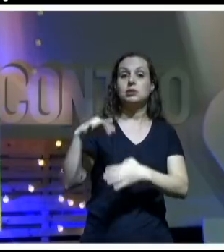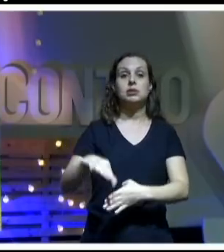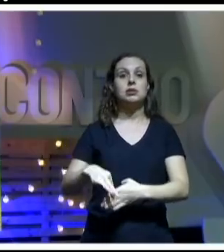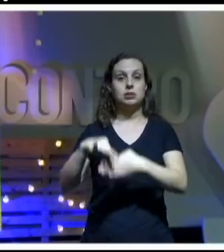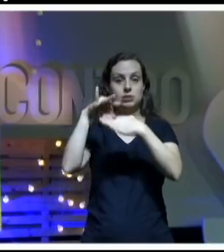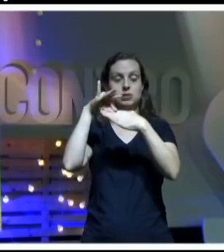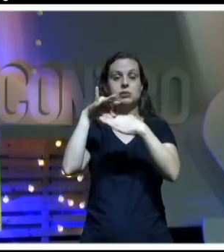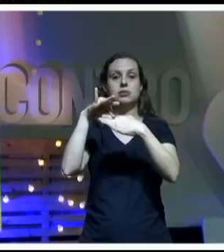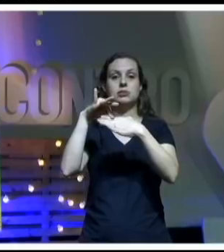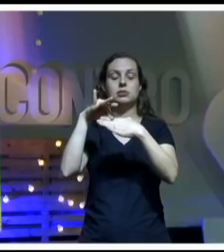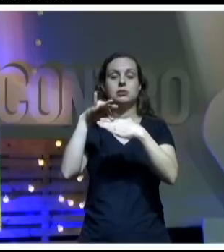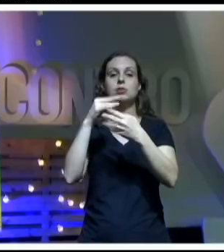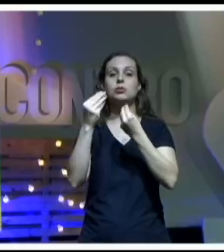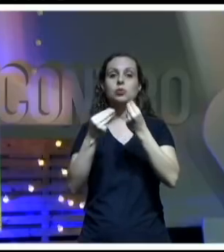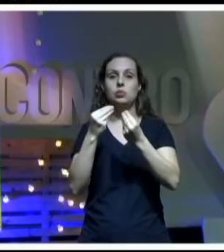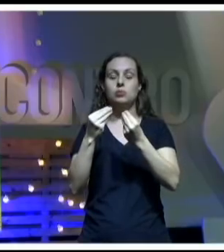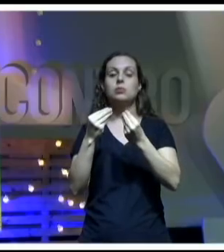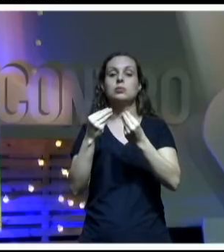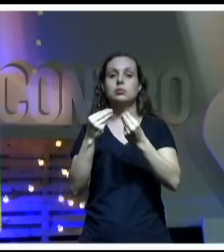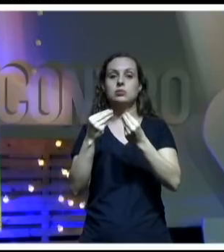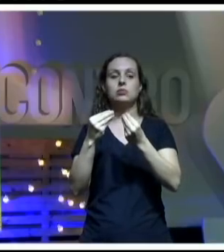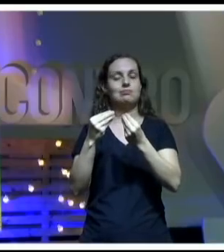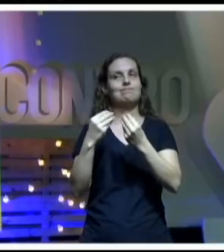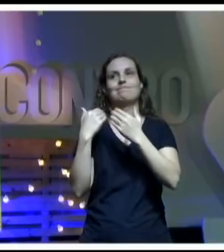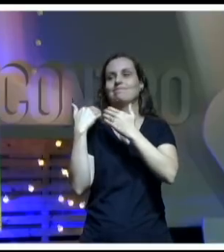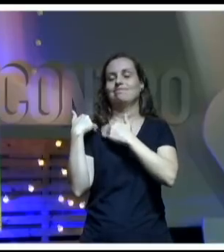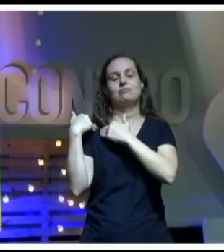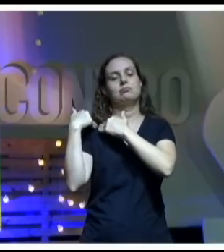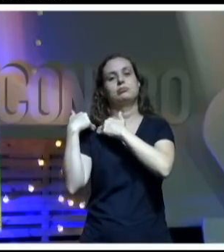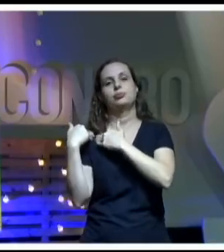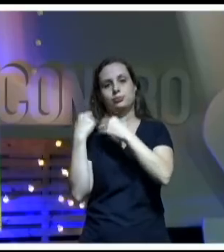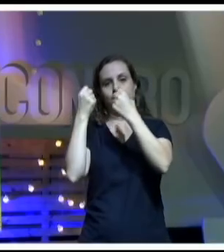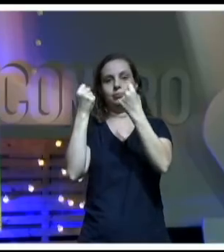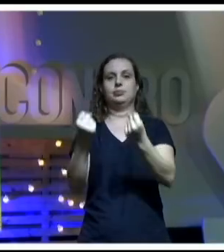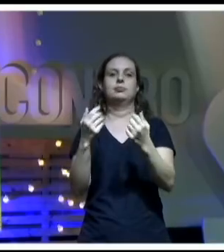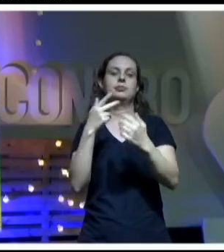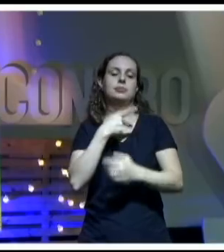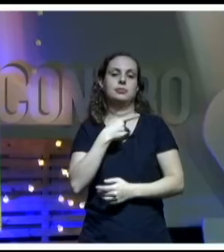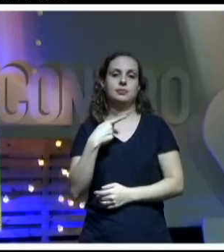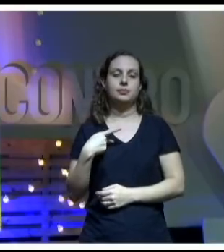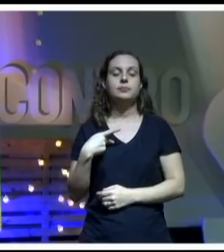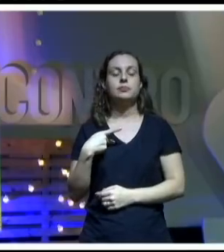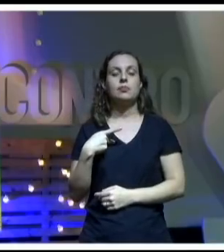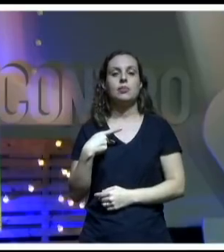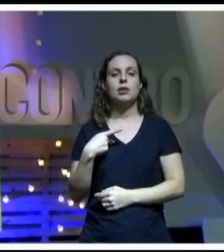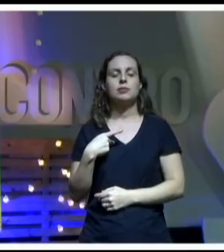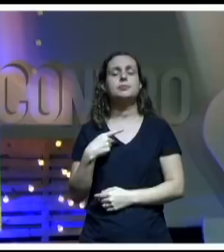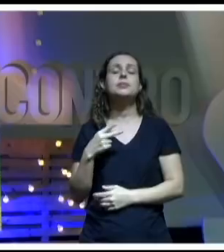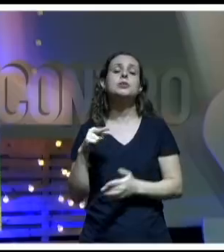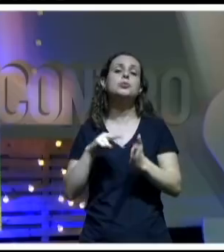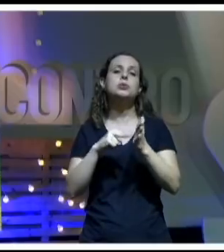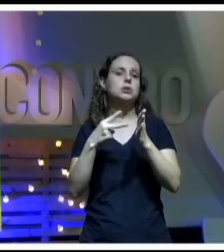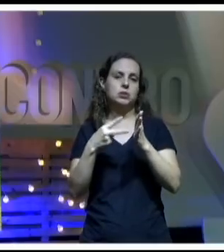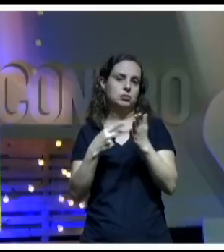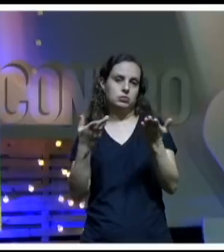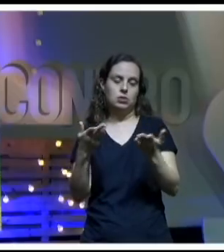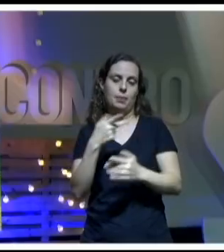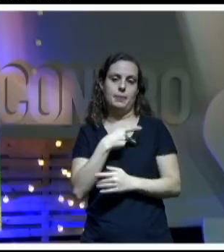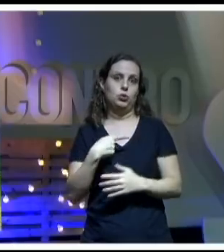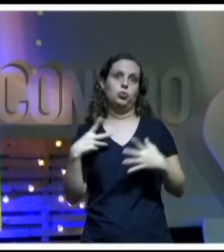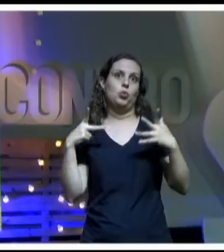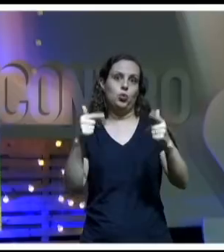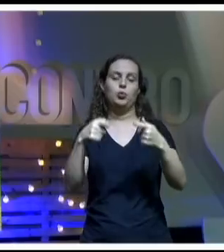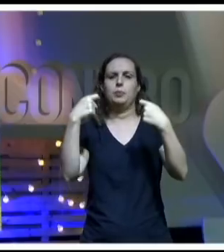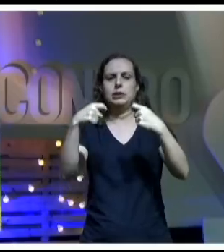cai sobre a comunidade pastoral agora é claro que isso não significa que todo passou deve se engajar num academicismo teológico